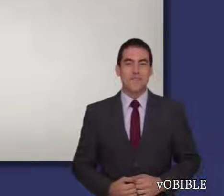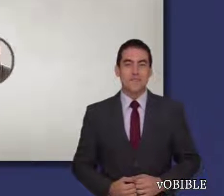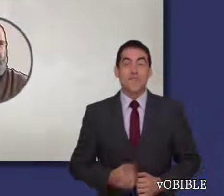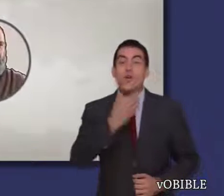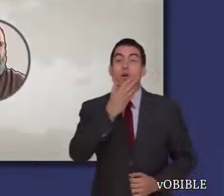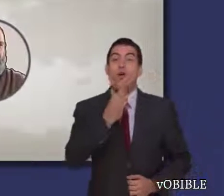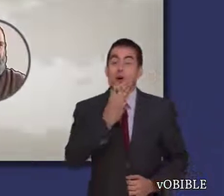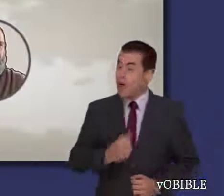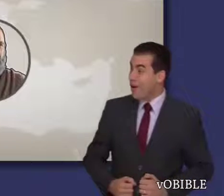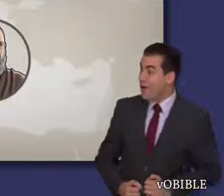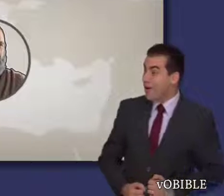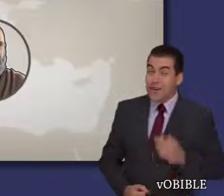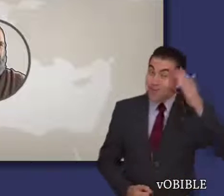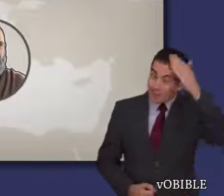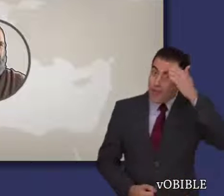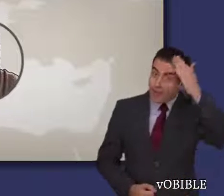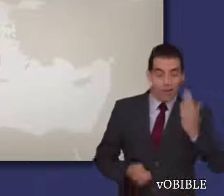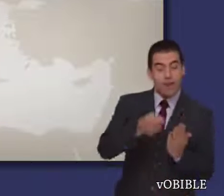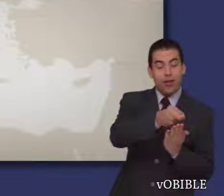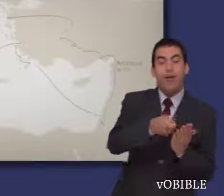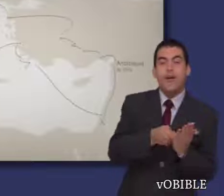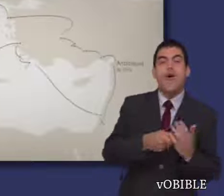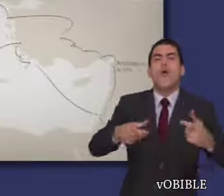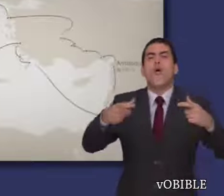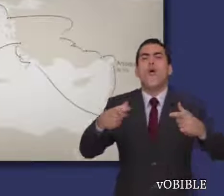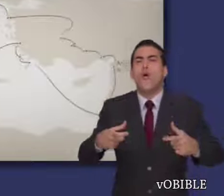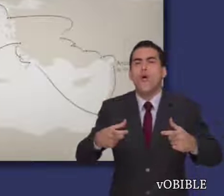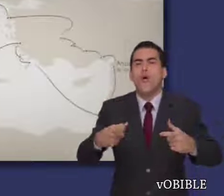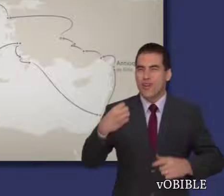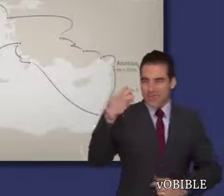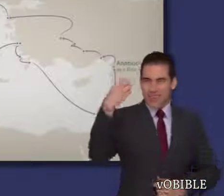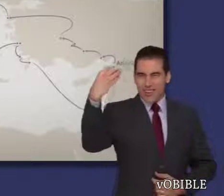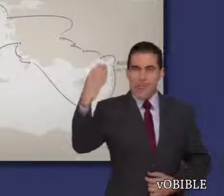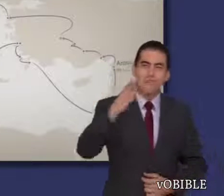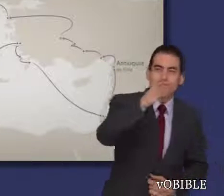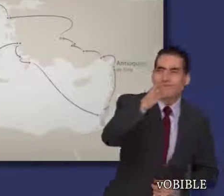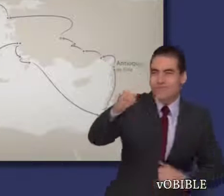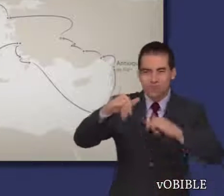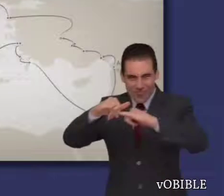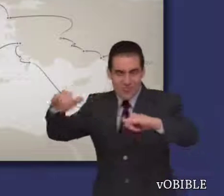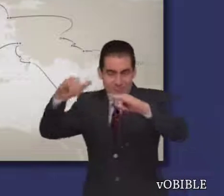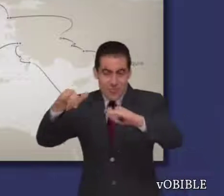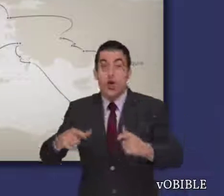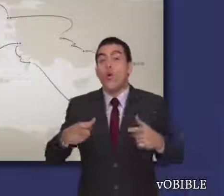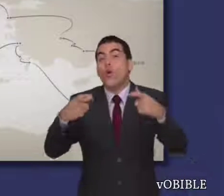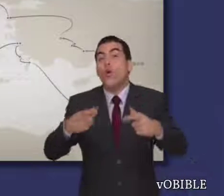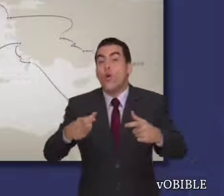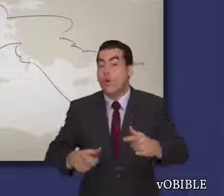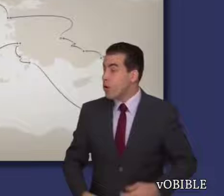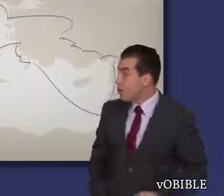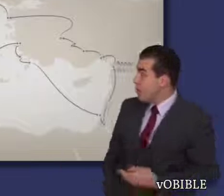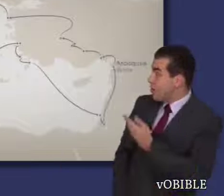O apóstolo Paulo escreveu esta carta talvez durante ou depois de sua segunda viagem missionária. Ele estava em Corinto ou